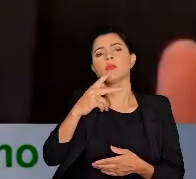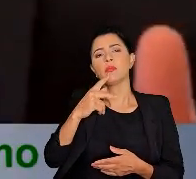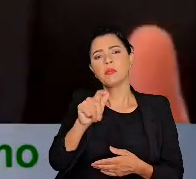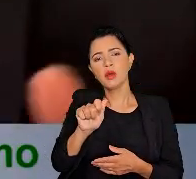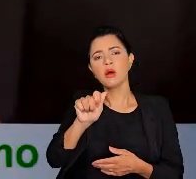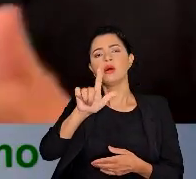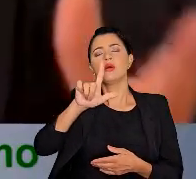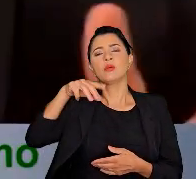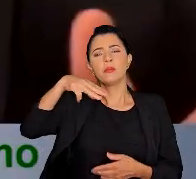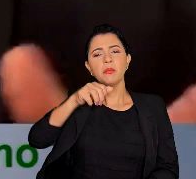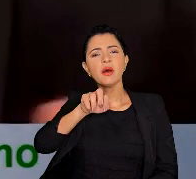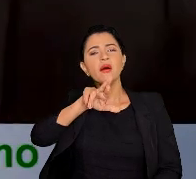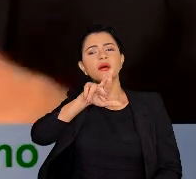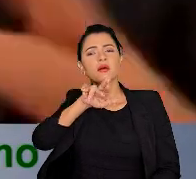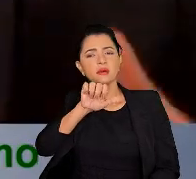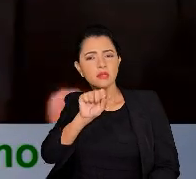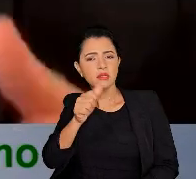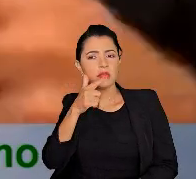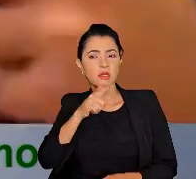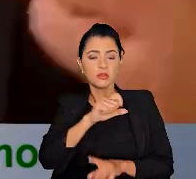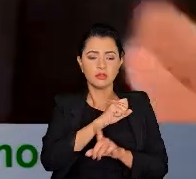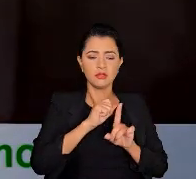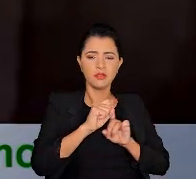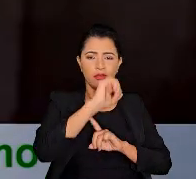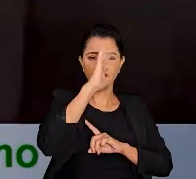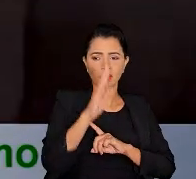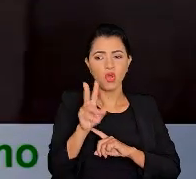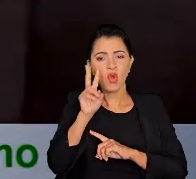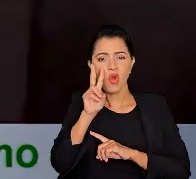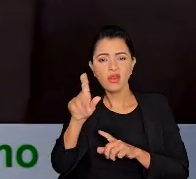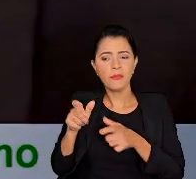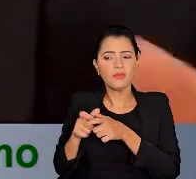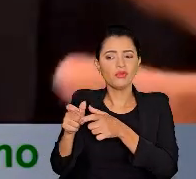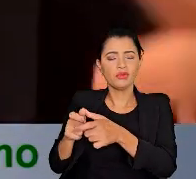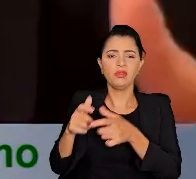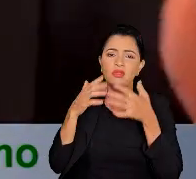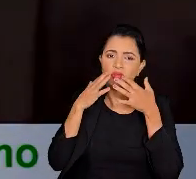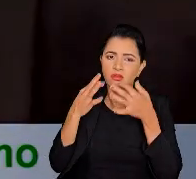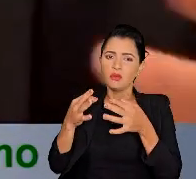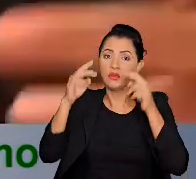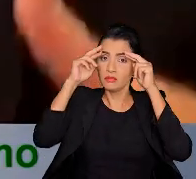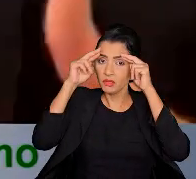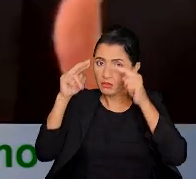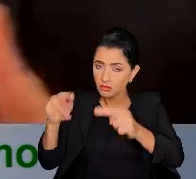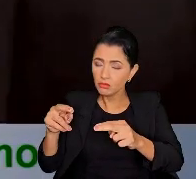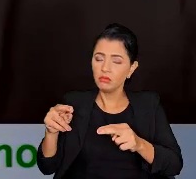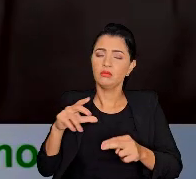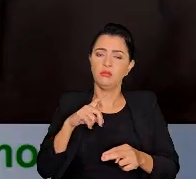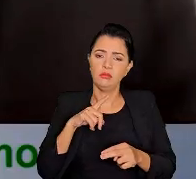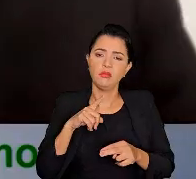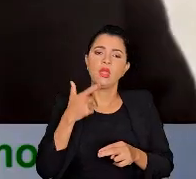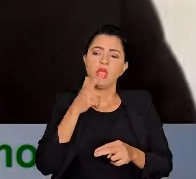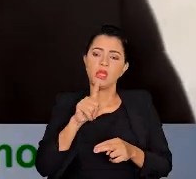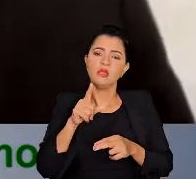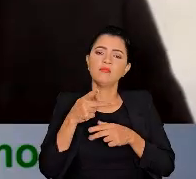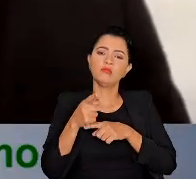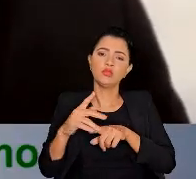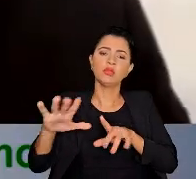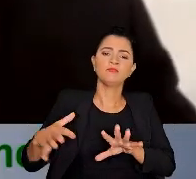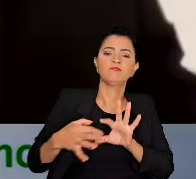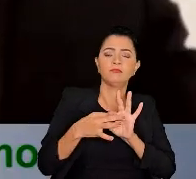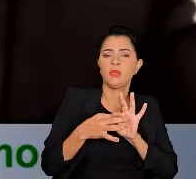para suas minorias de uma maneira respeitosa e que busque a integração e não a discriminação.